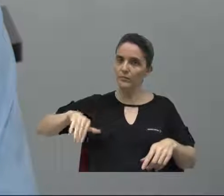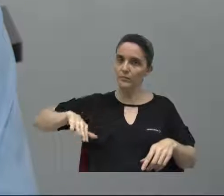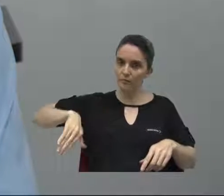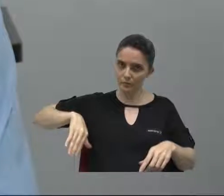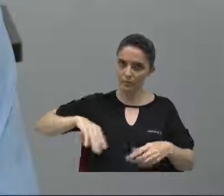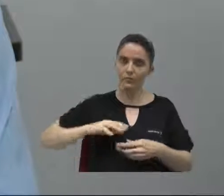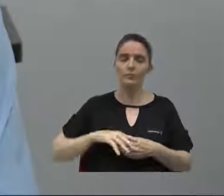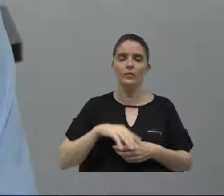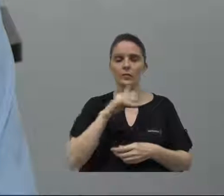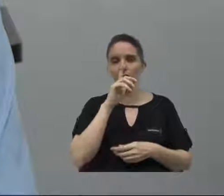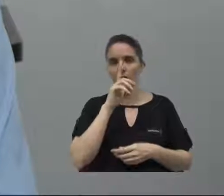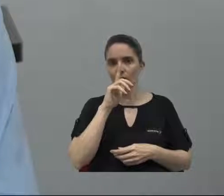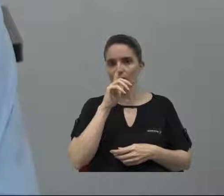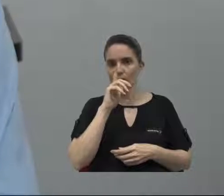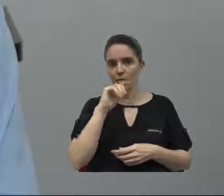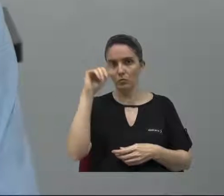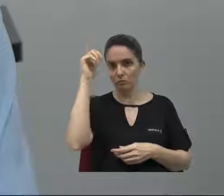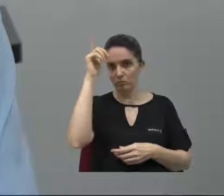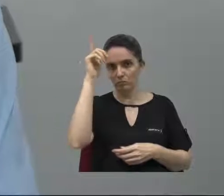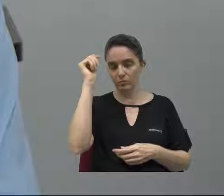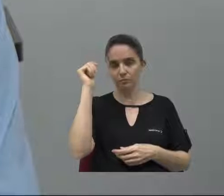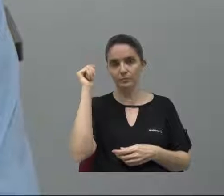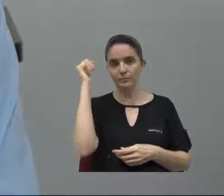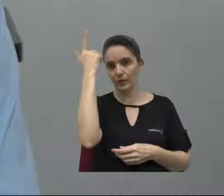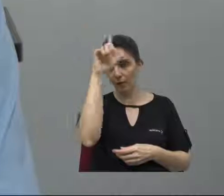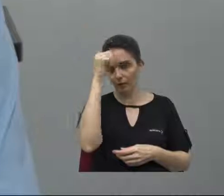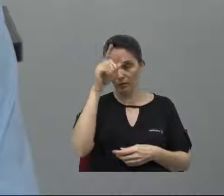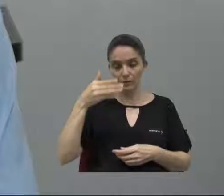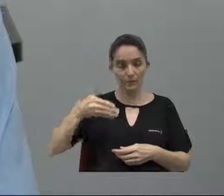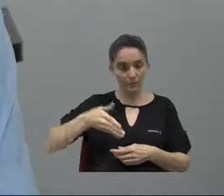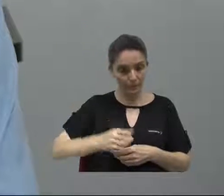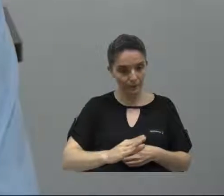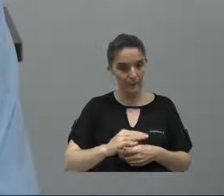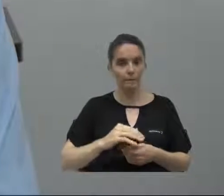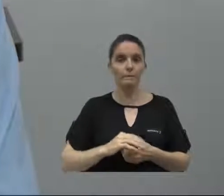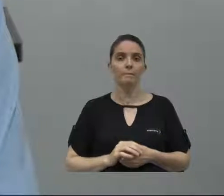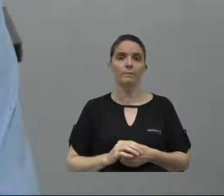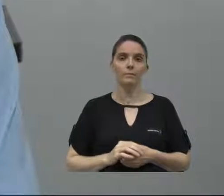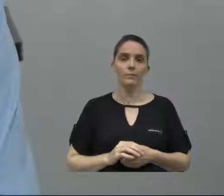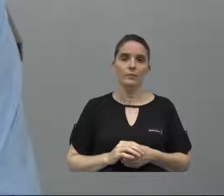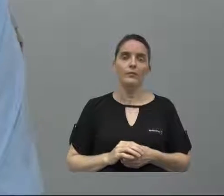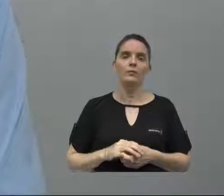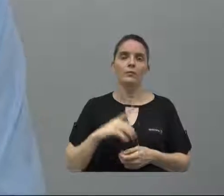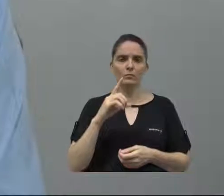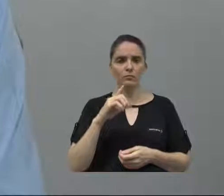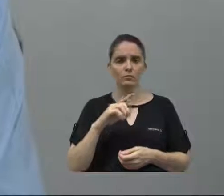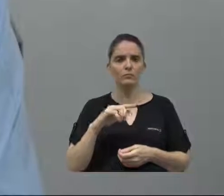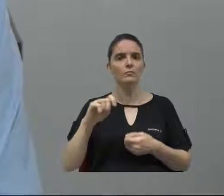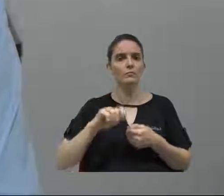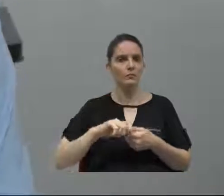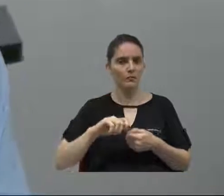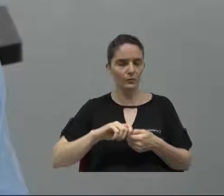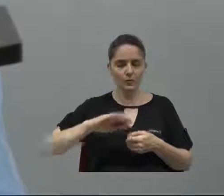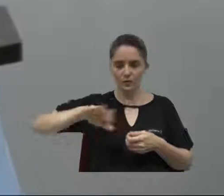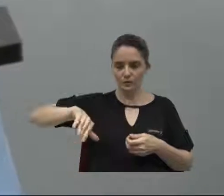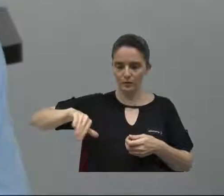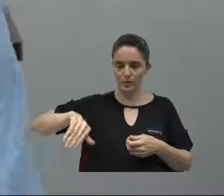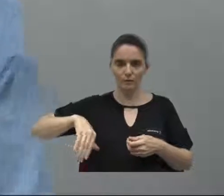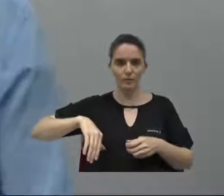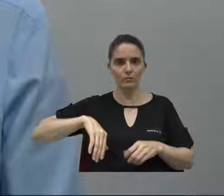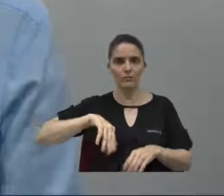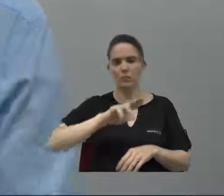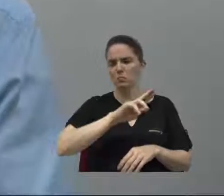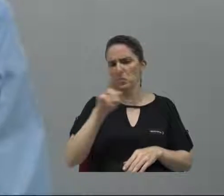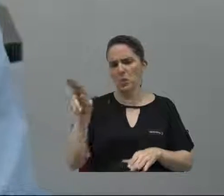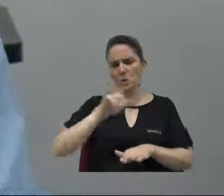fiz natação ali na piscina municipal Alberto Savoy, uns conheciam como CME, zoológico, vários nomes.